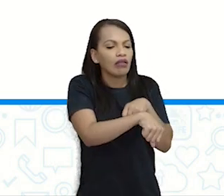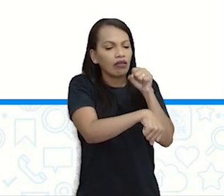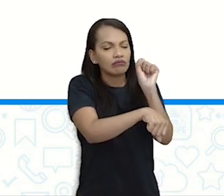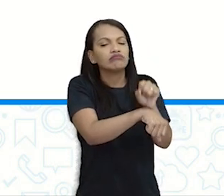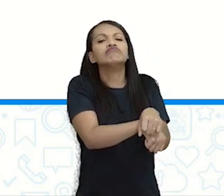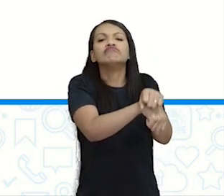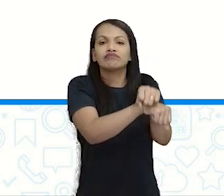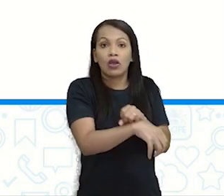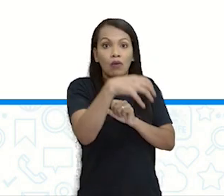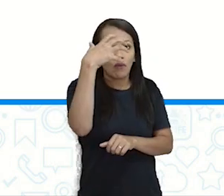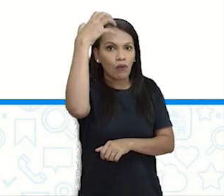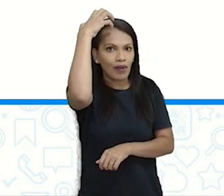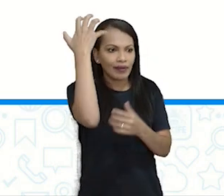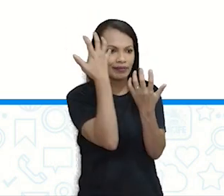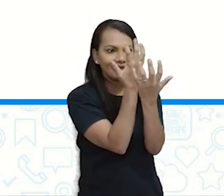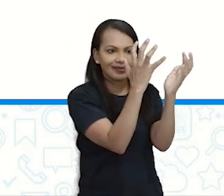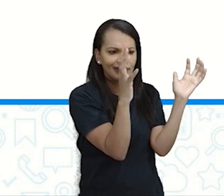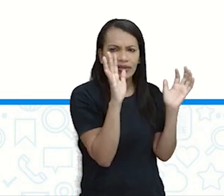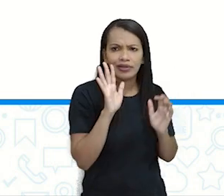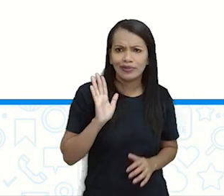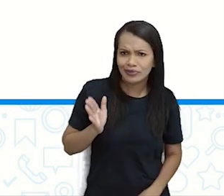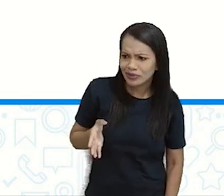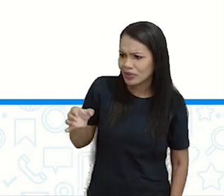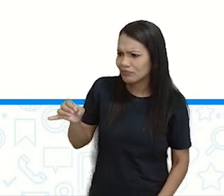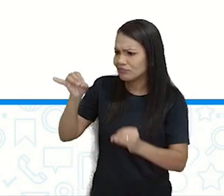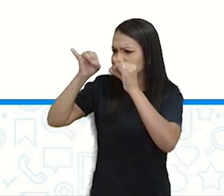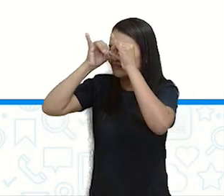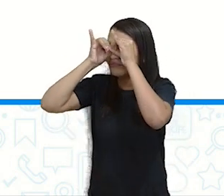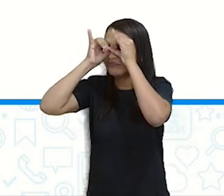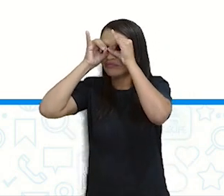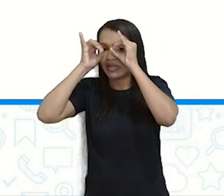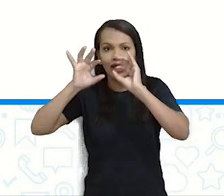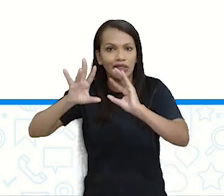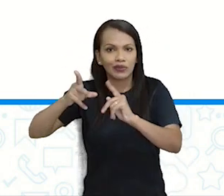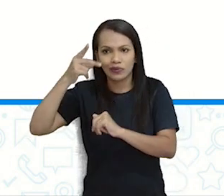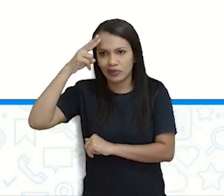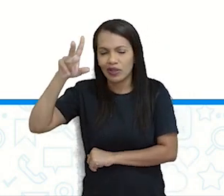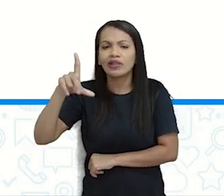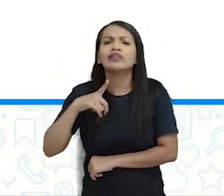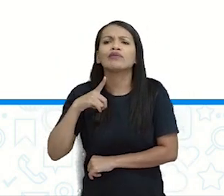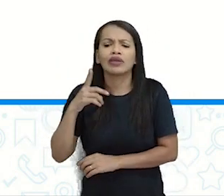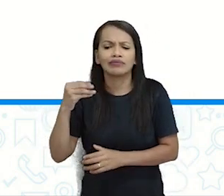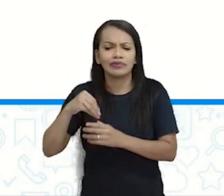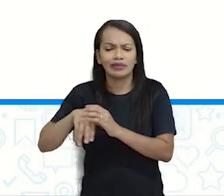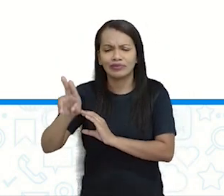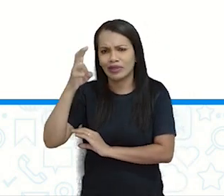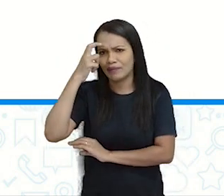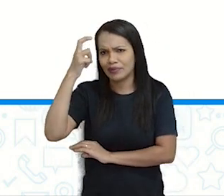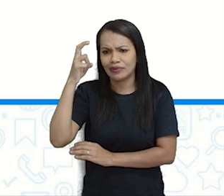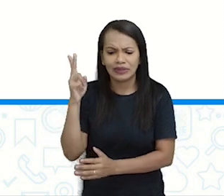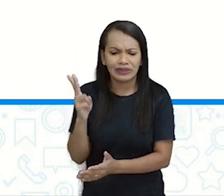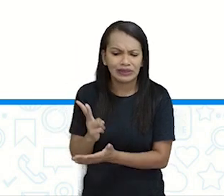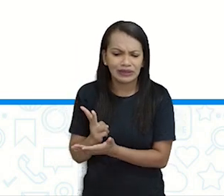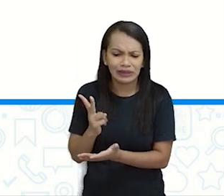da selva. Já a coruja, em toda a história que você ouvir, ela é a que detém a sabedoria. Sempre